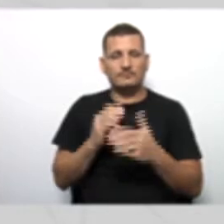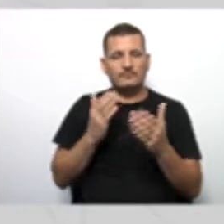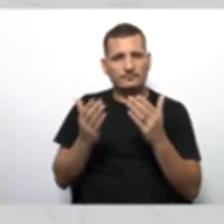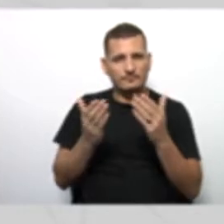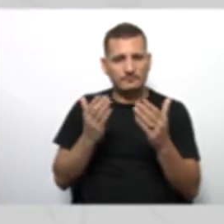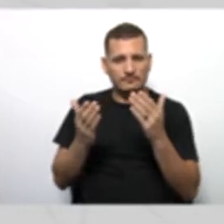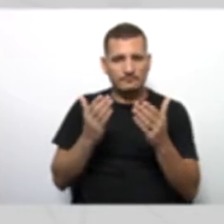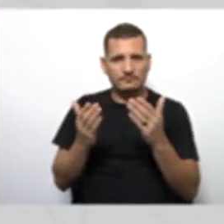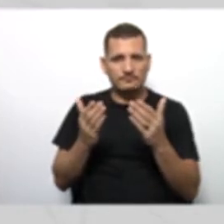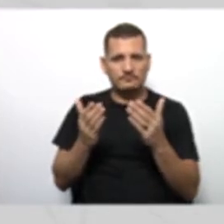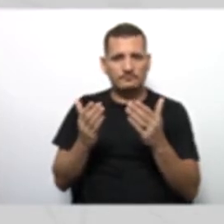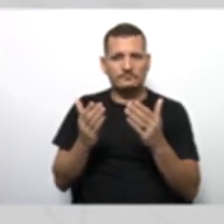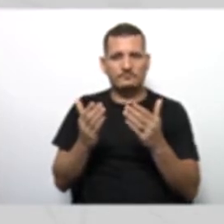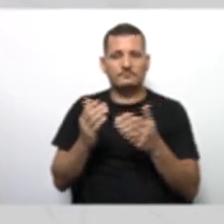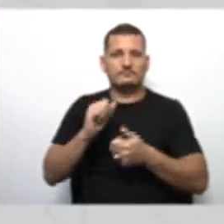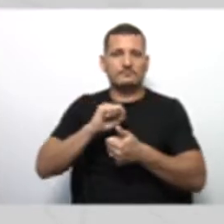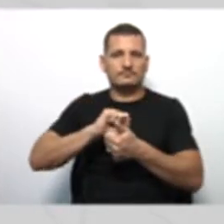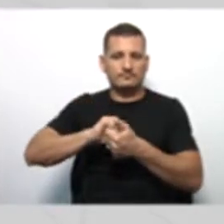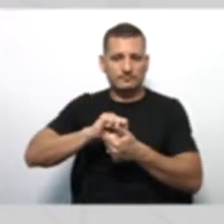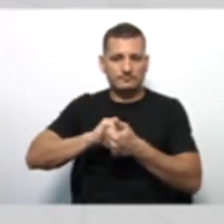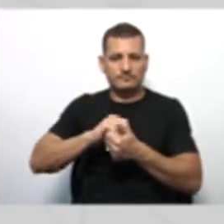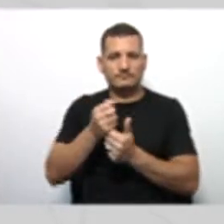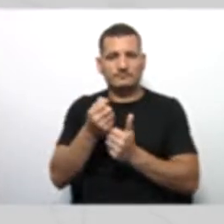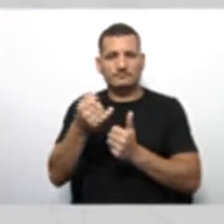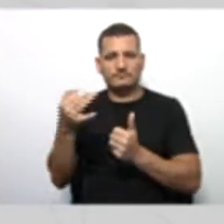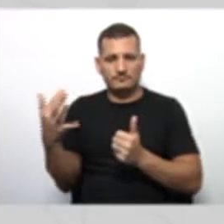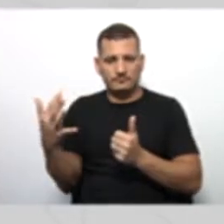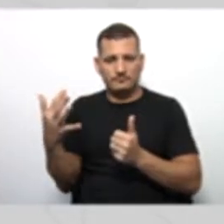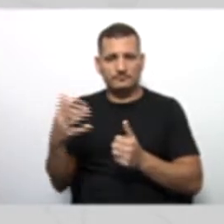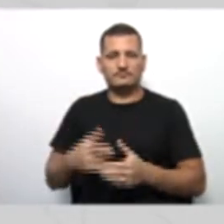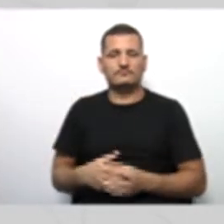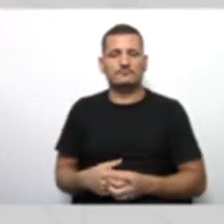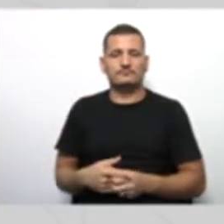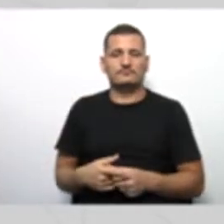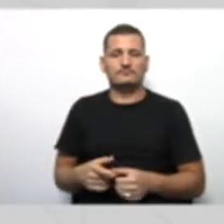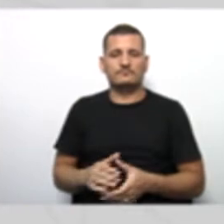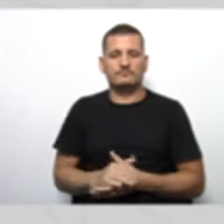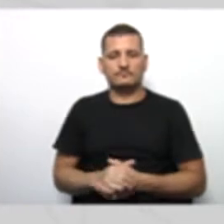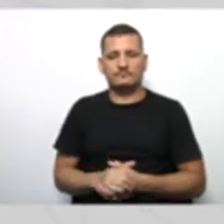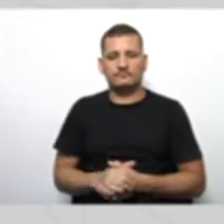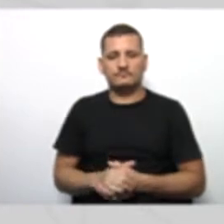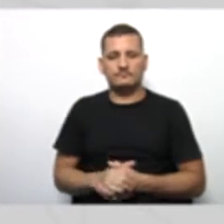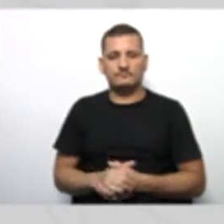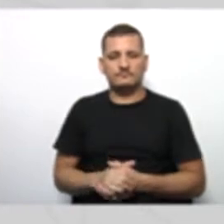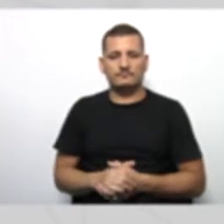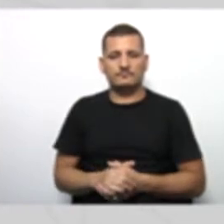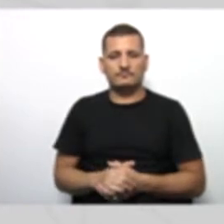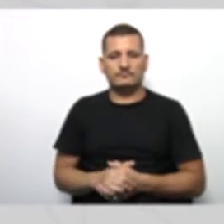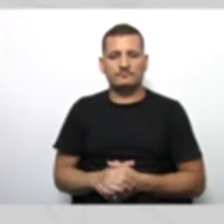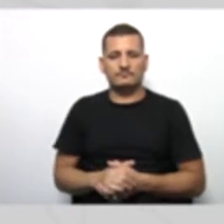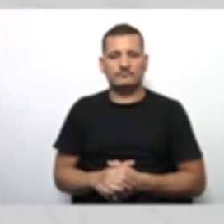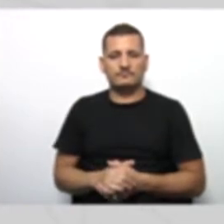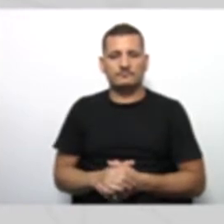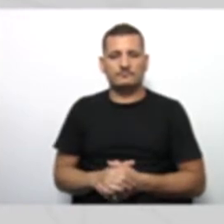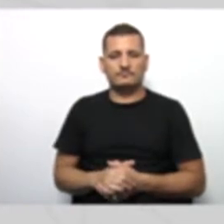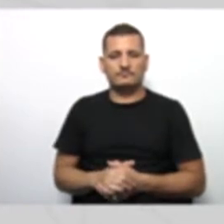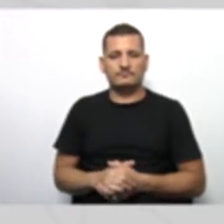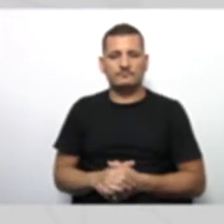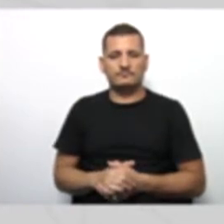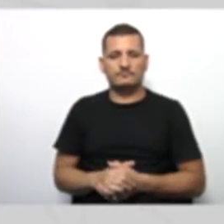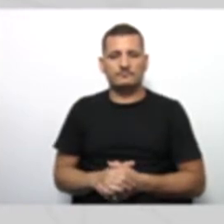Depois você vai fazer as duas análises que a gente tem possíveis. A análise qualitativa e a análise quantitativa.